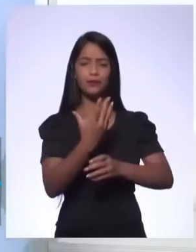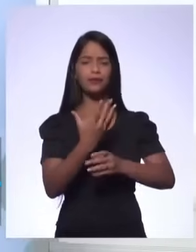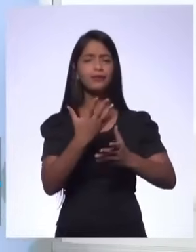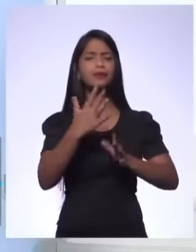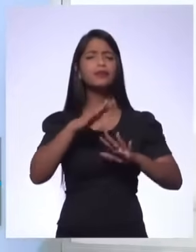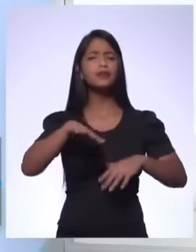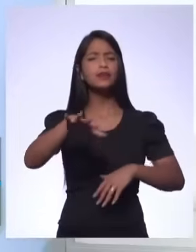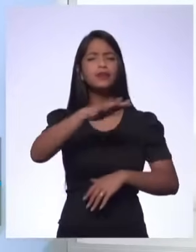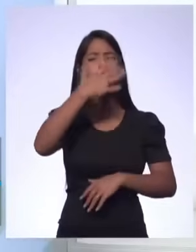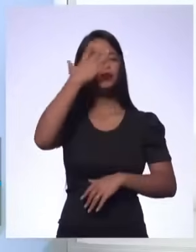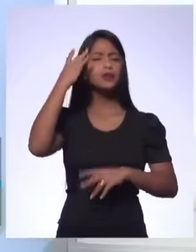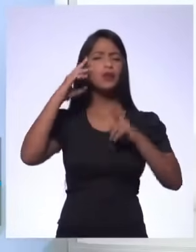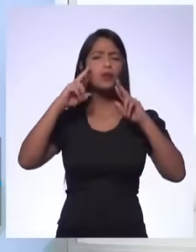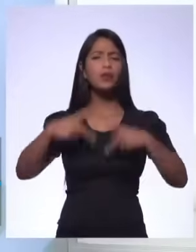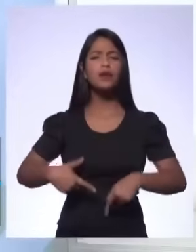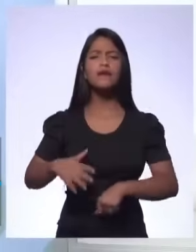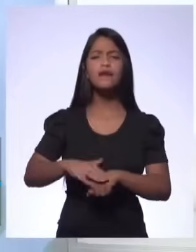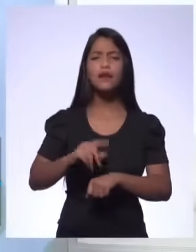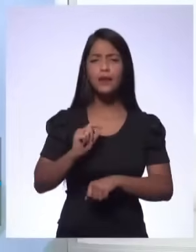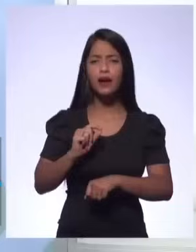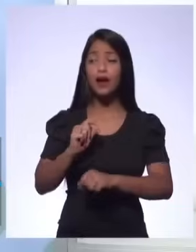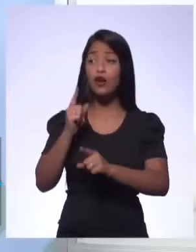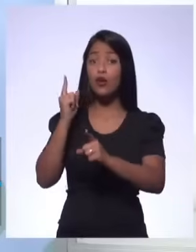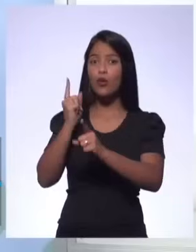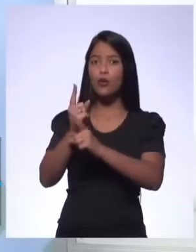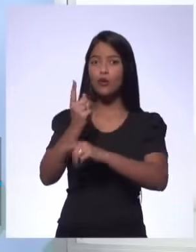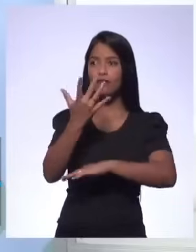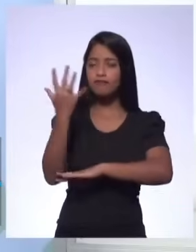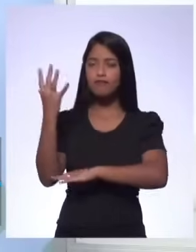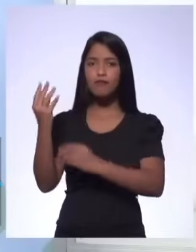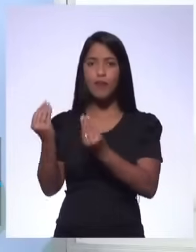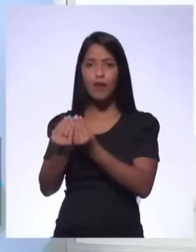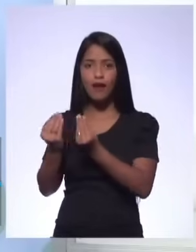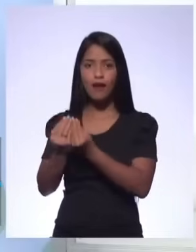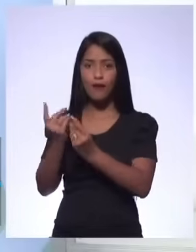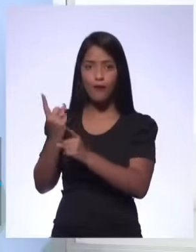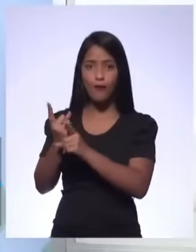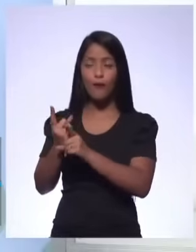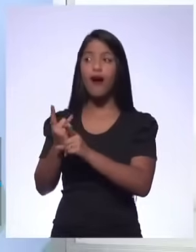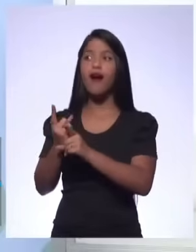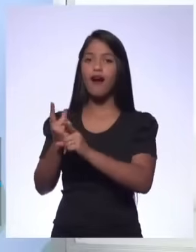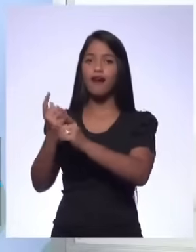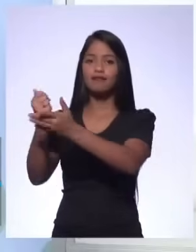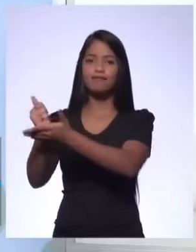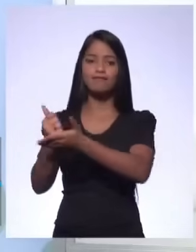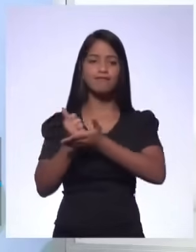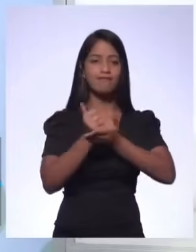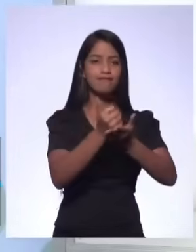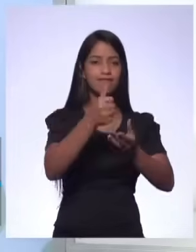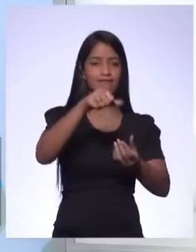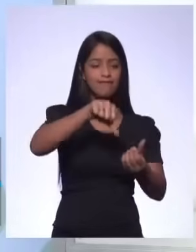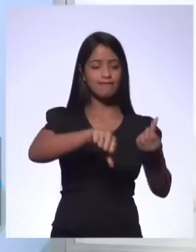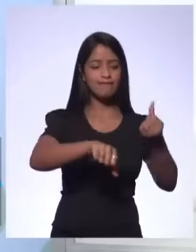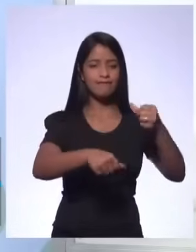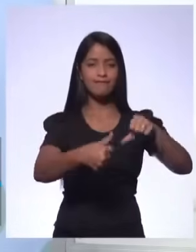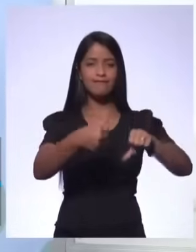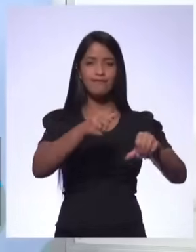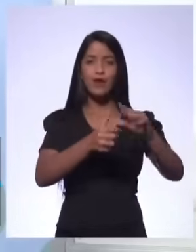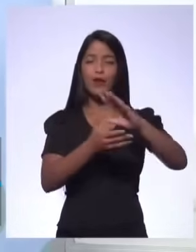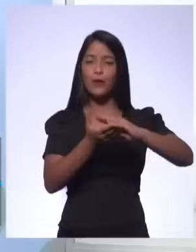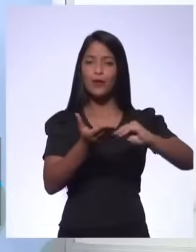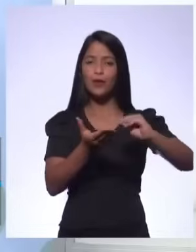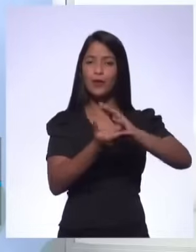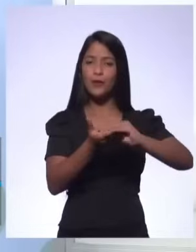molécula na natureza, e aí ele leva para o laboratório e copia. Então, o sintético é copiado da natureza. Tá